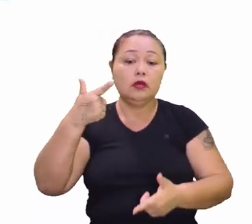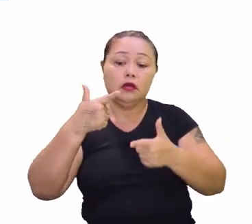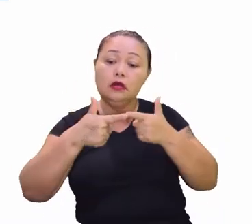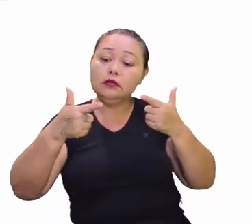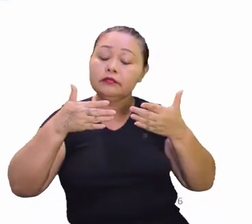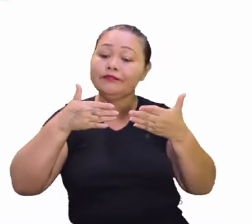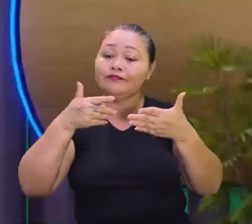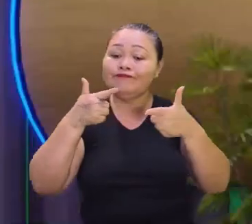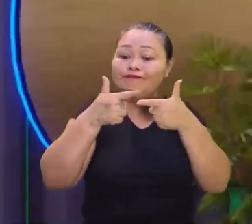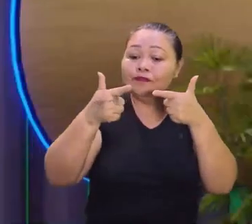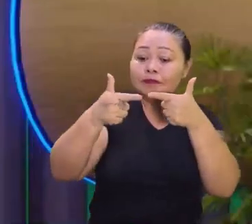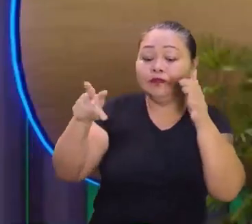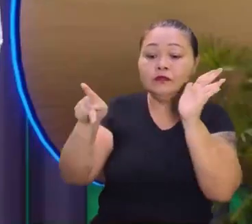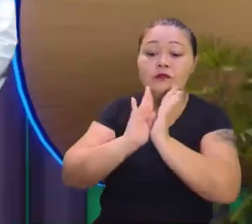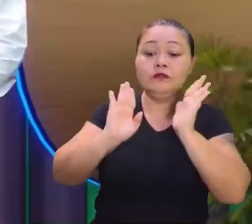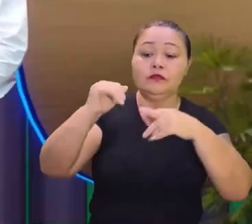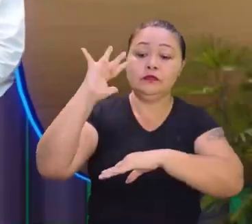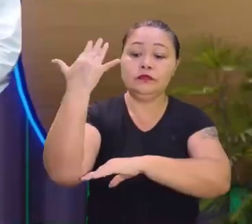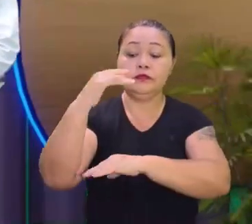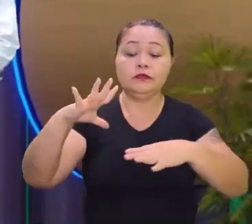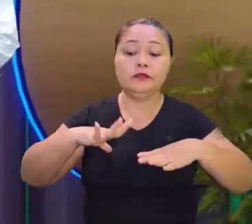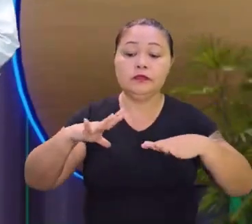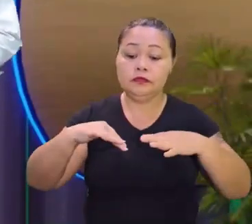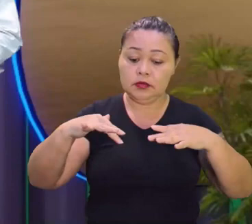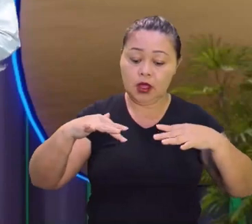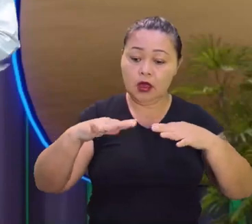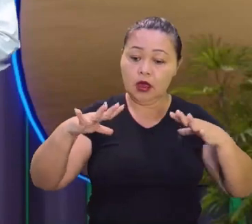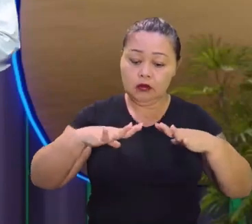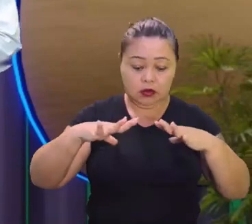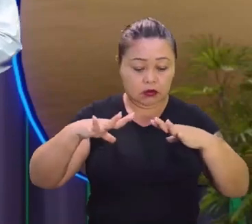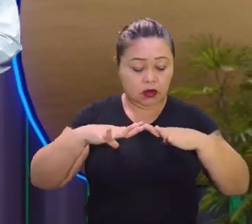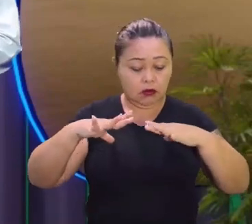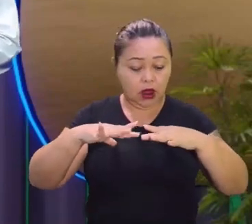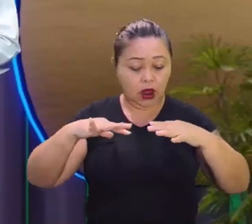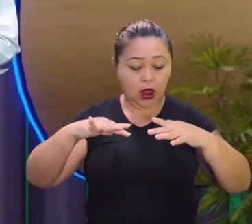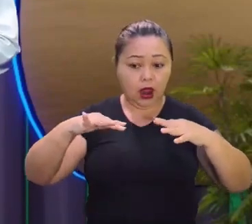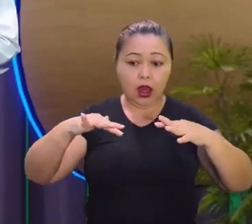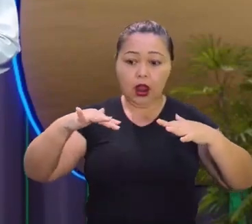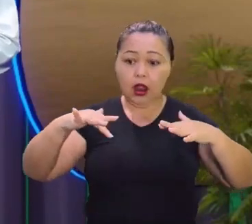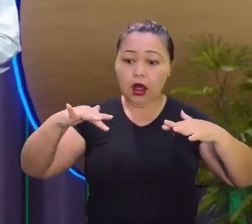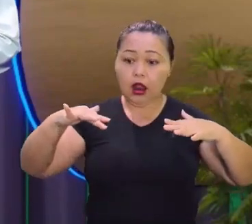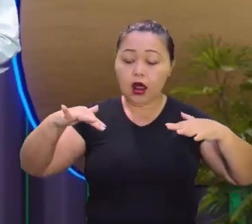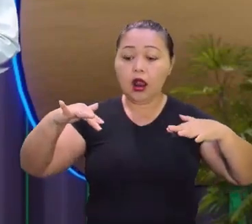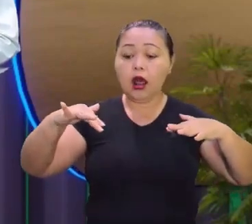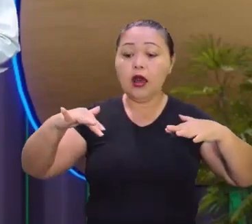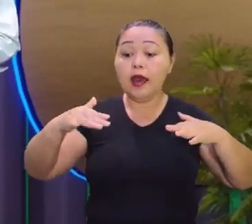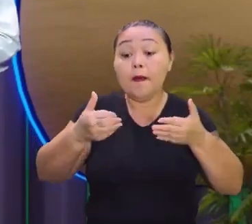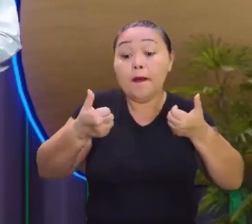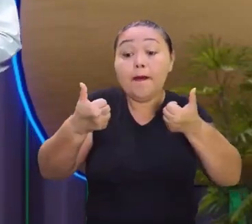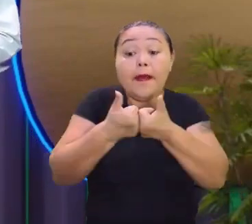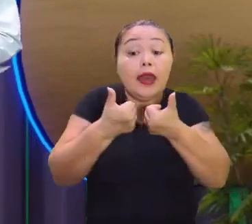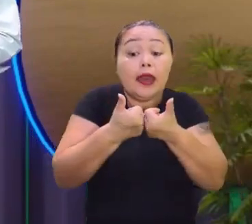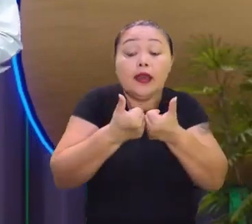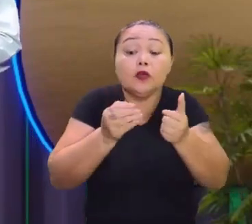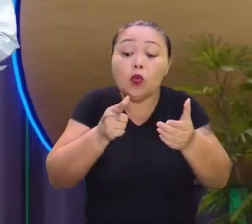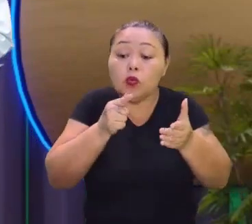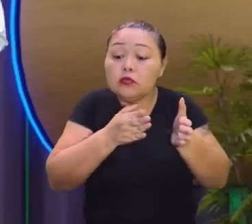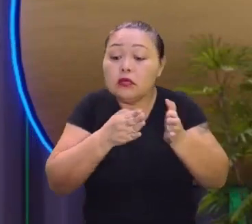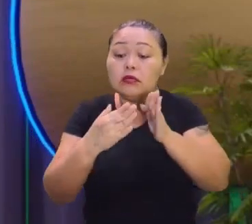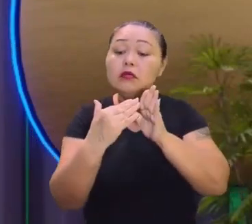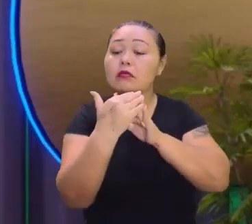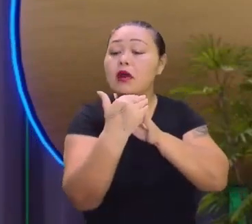impactos ambientais. As cidades vão crescendo e se na proximidade do rio tiver, por exemplo,